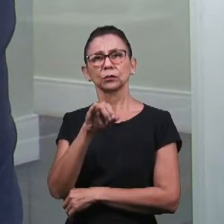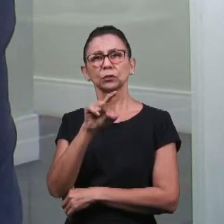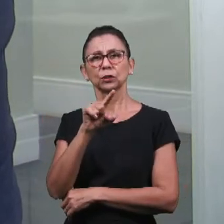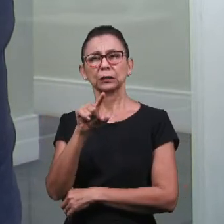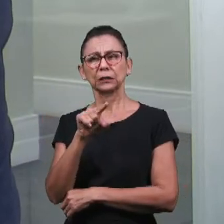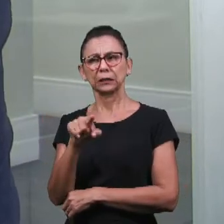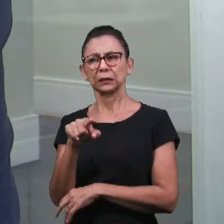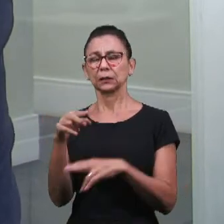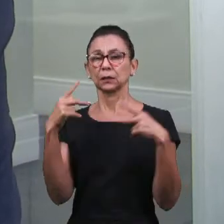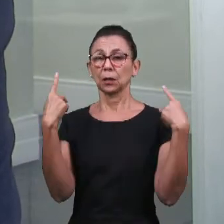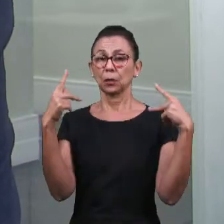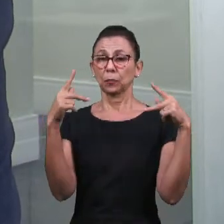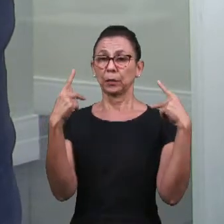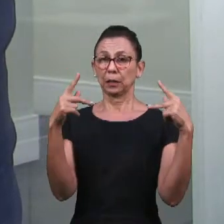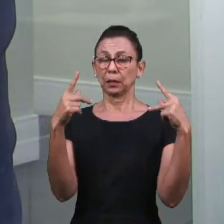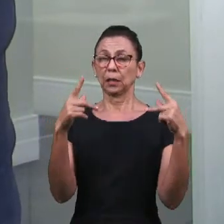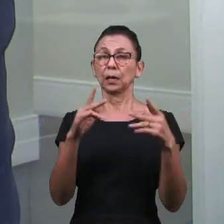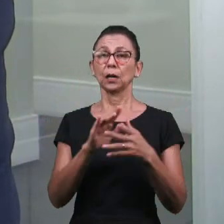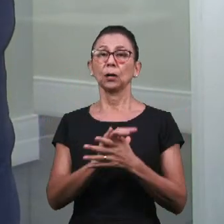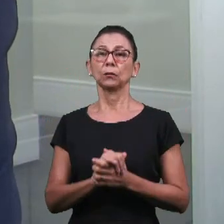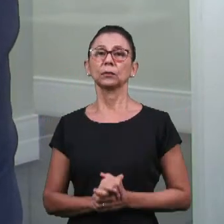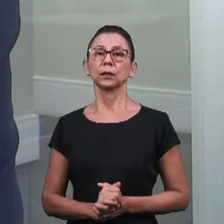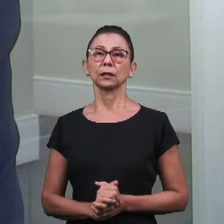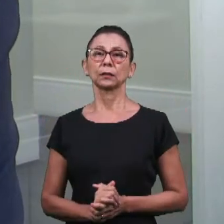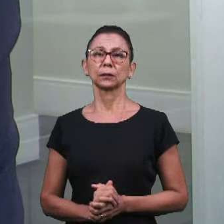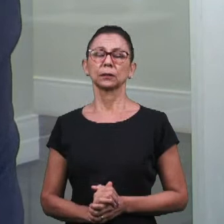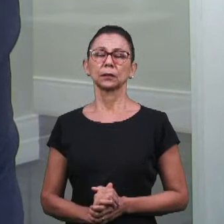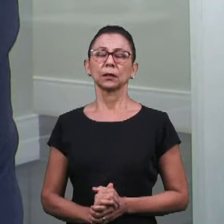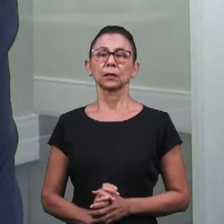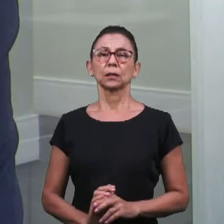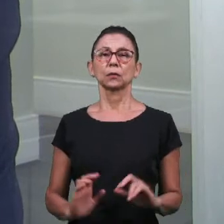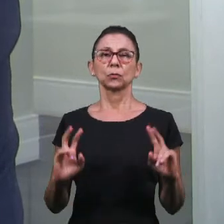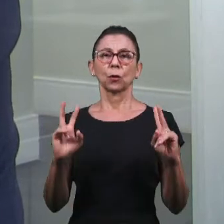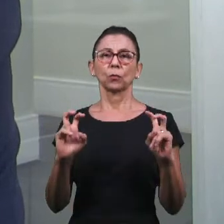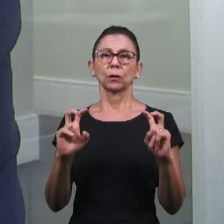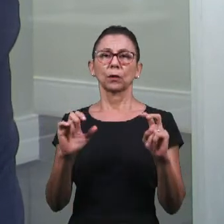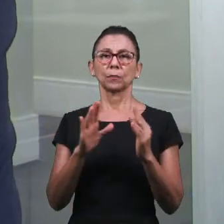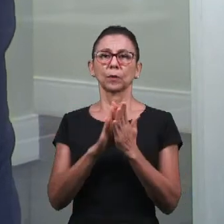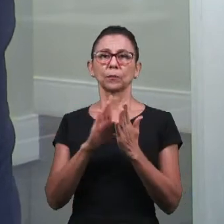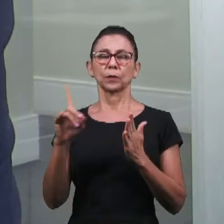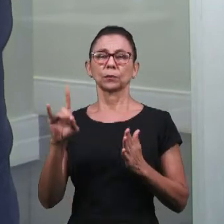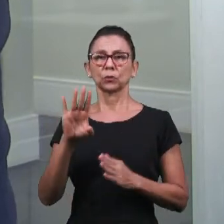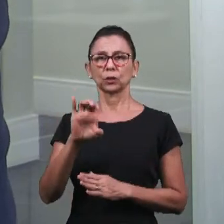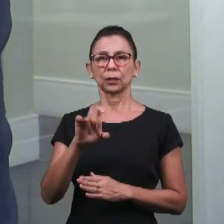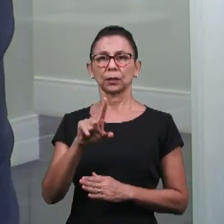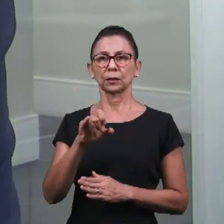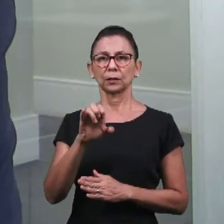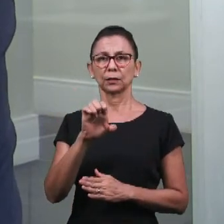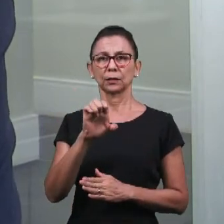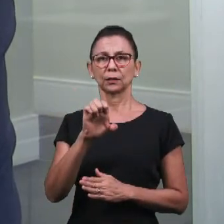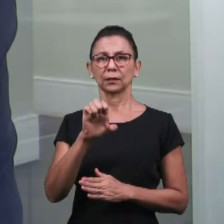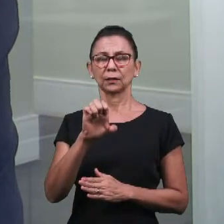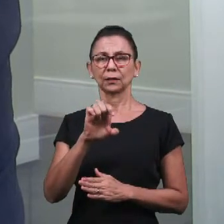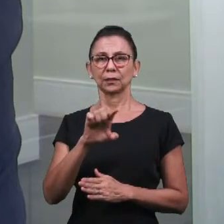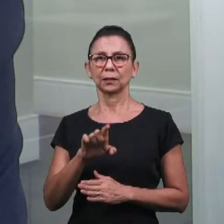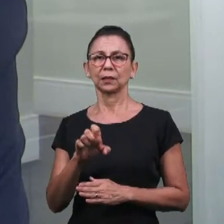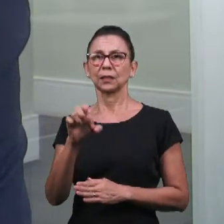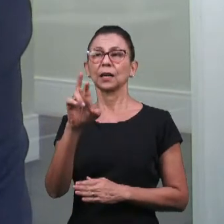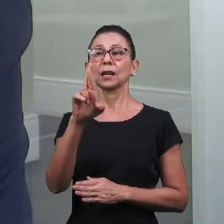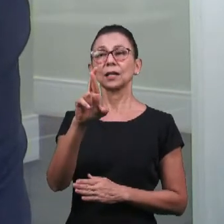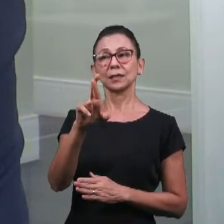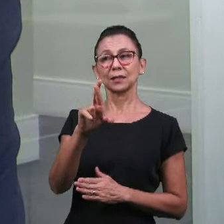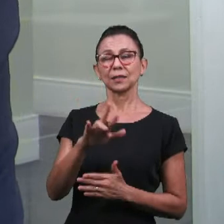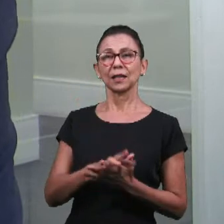o Eliezer na beira do poço, não é? Olhando ali quem chegava, né? E ele até fez uma brincadeira. Olha,